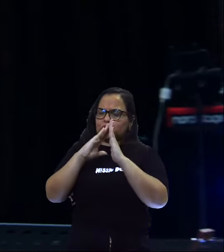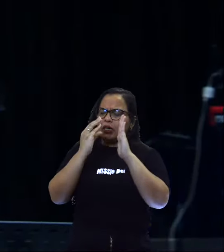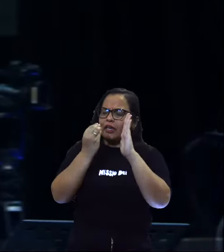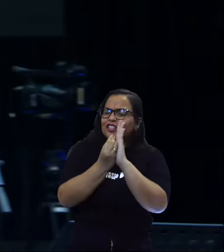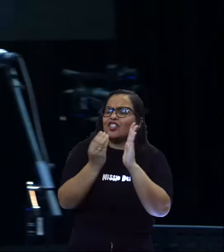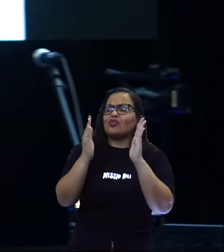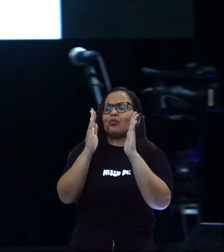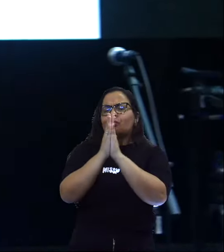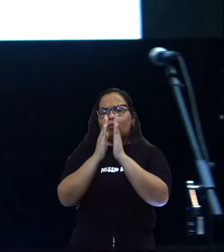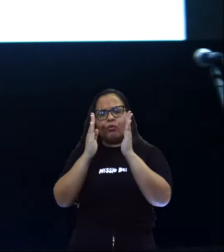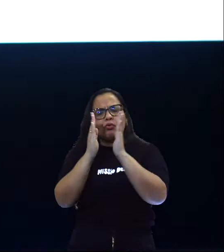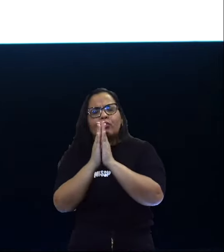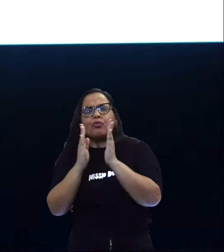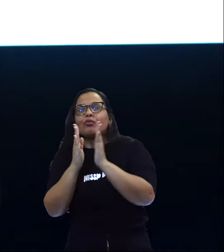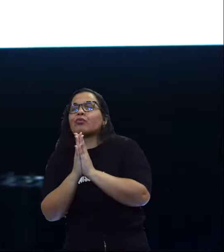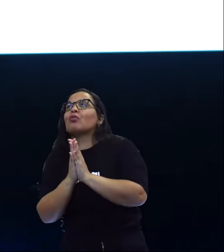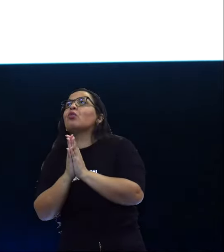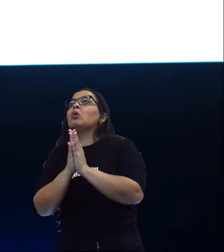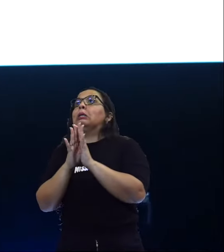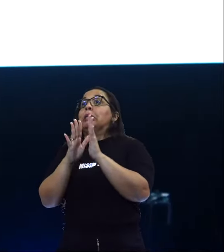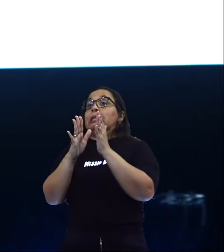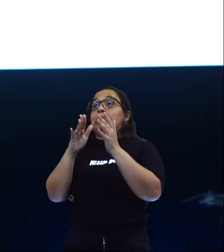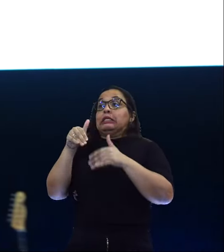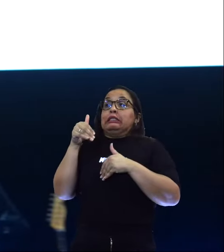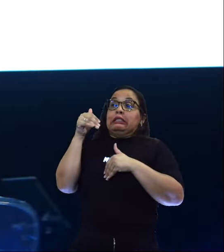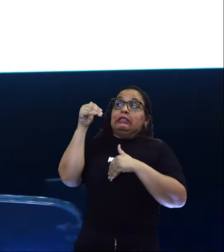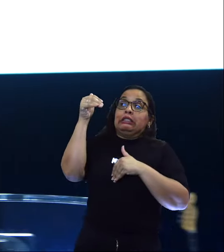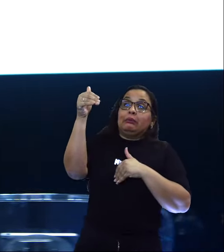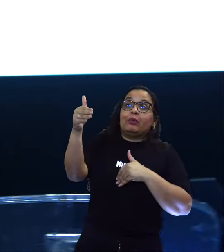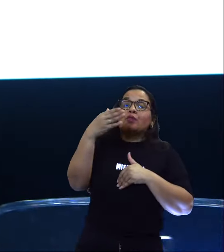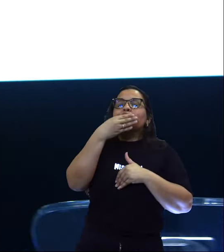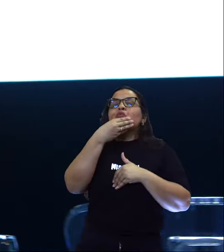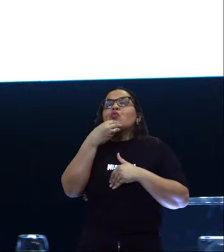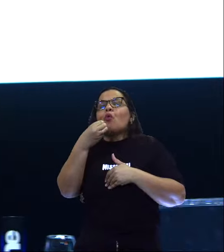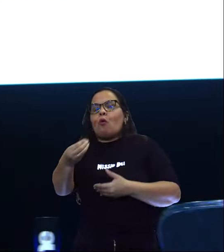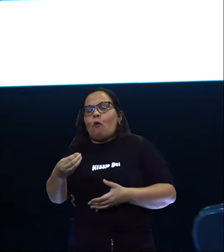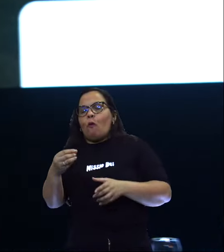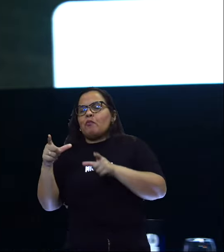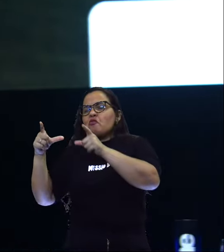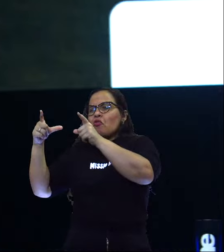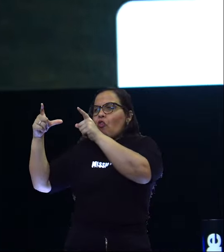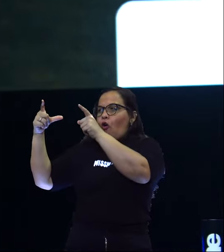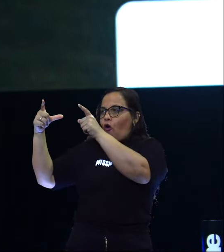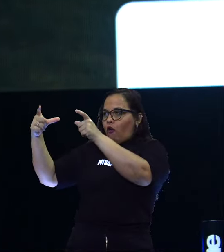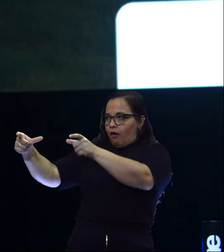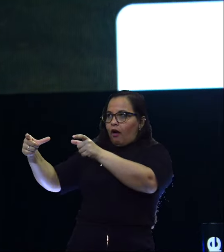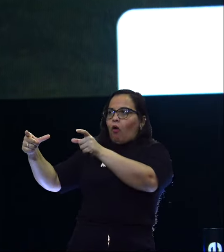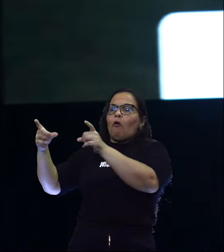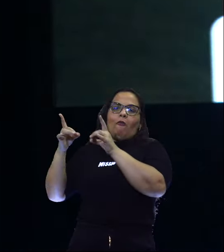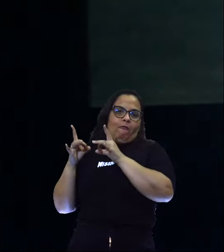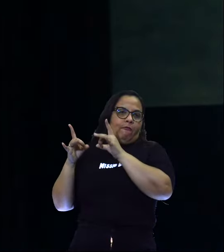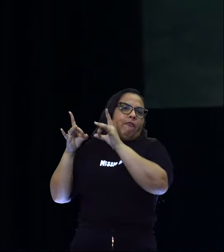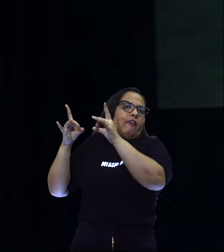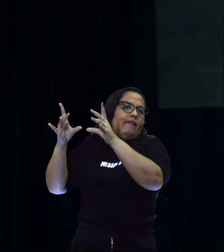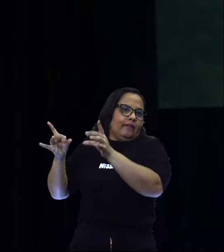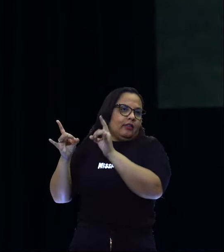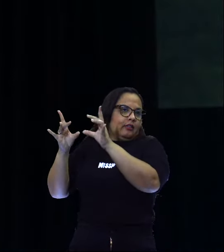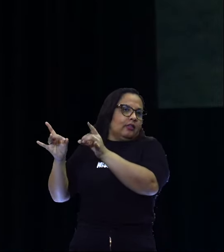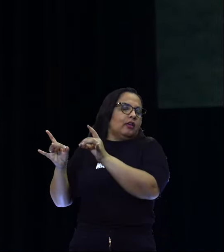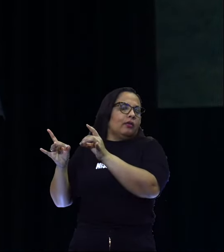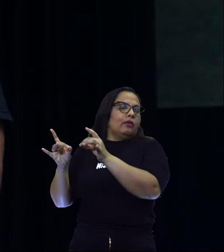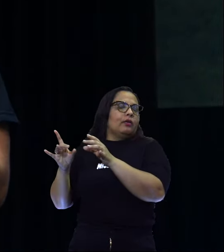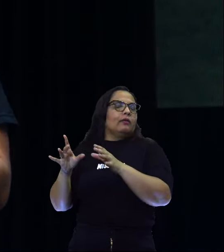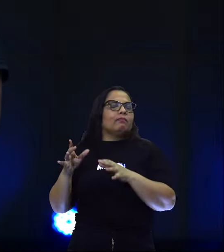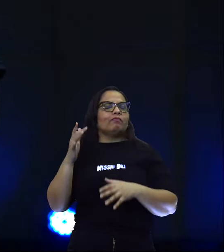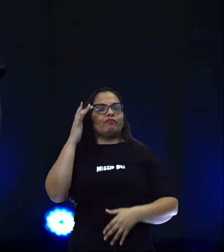isso daí não. O que está acontecendo? Eles tinham acabado de deixar algumas fundações, não estavam entendendo o que era. Olha, faz